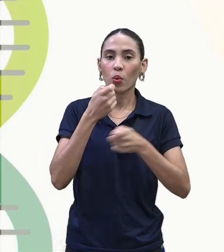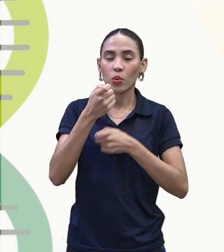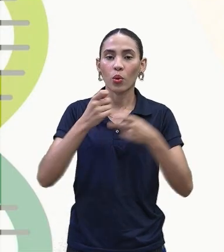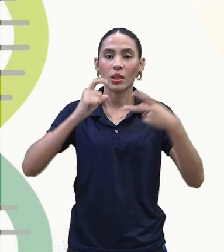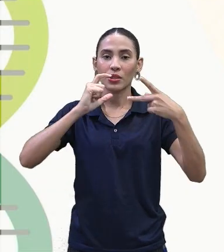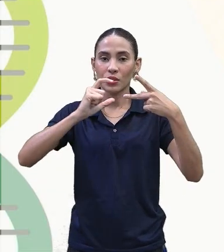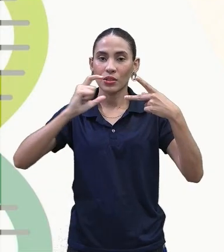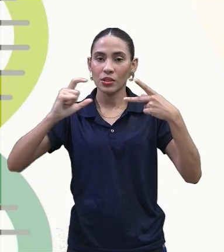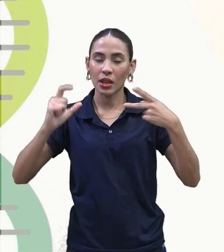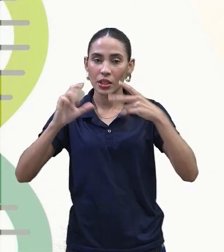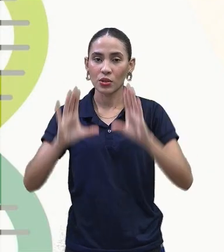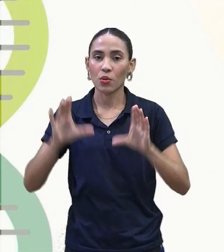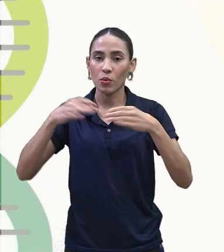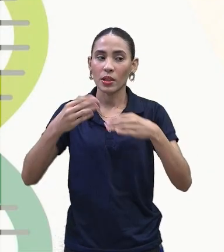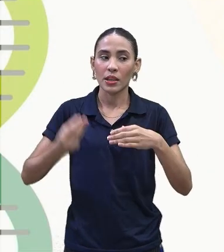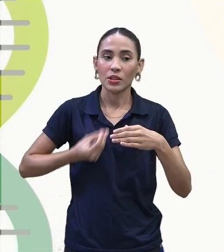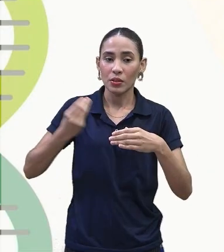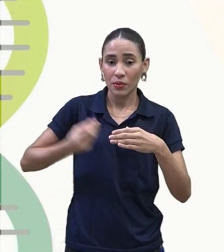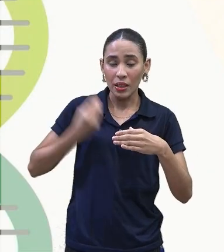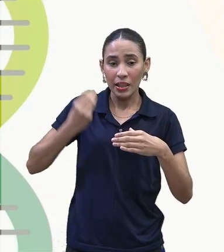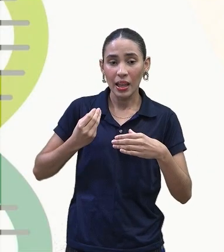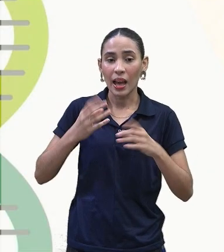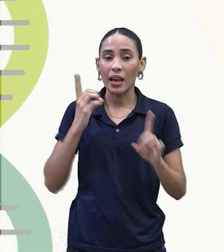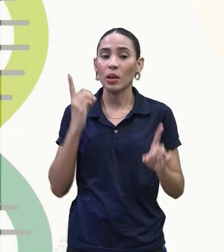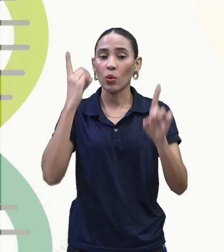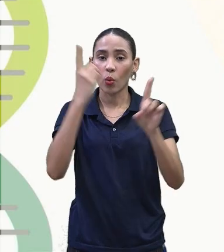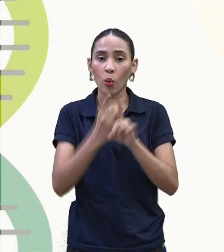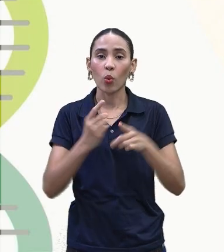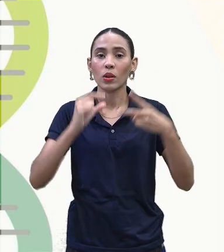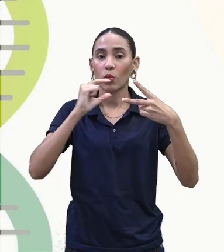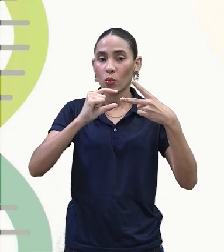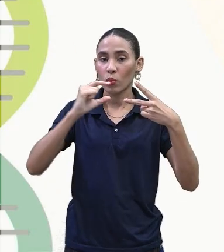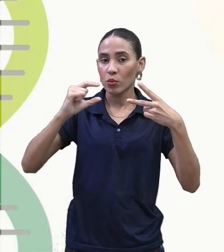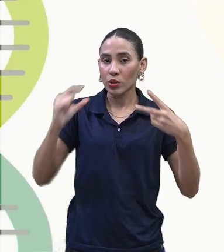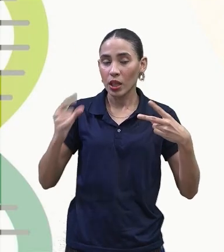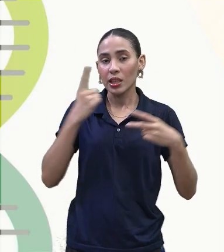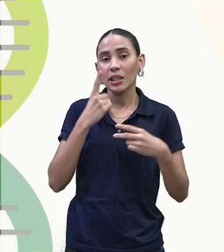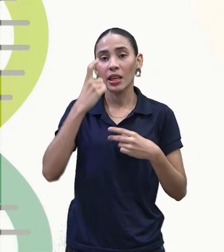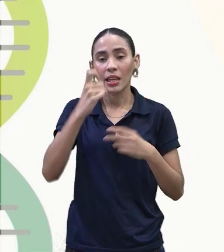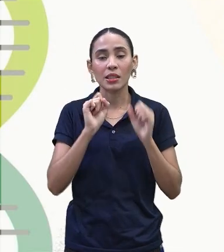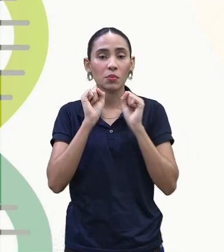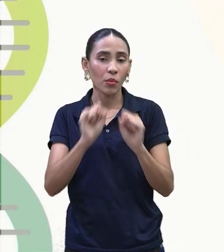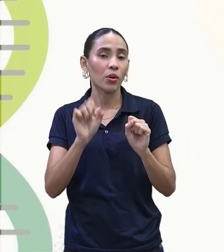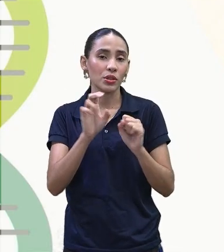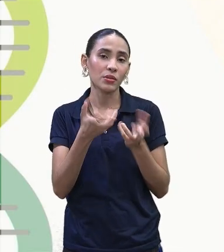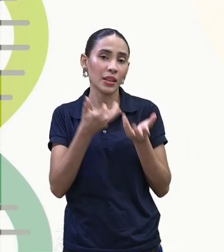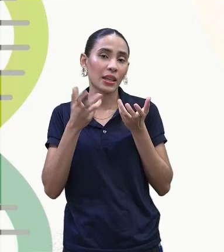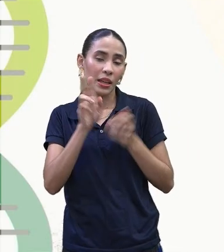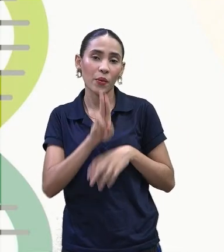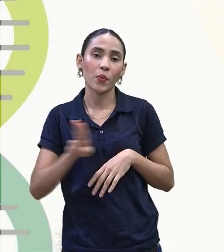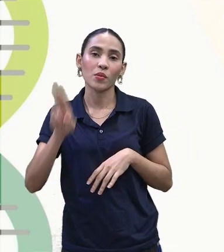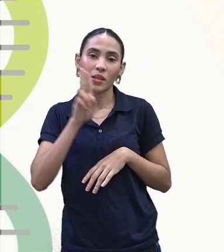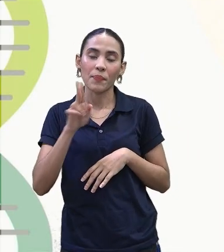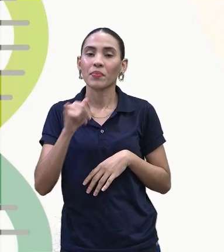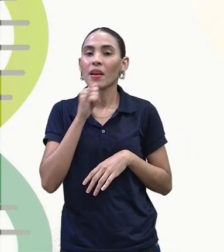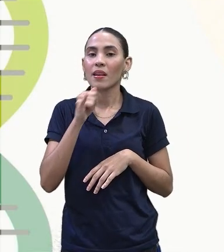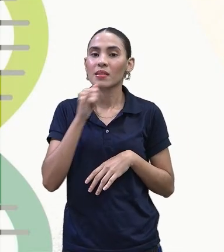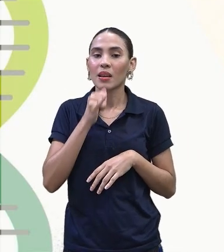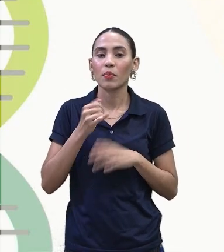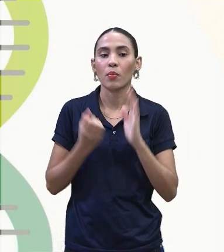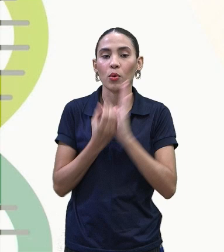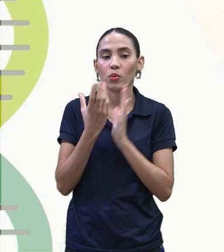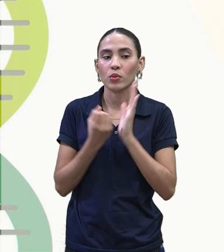genes de organismos vivos, quando a gente encontra um gene de interesse e a gente pode querer utilizar ele, né, para